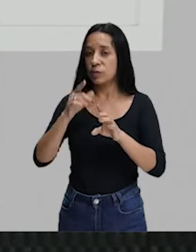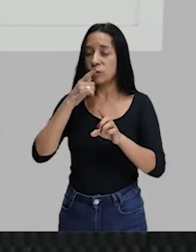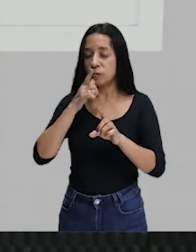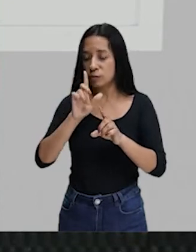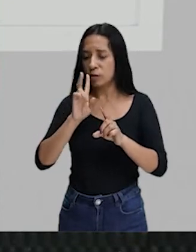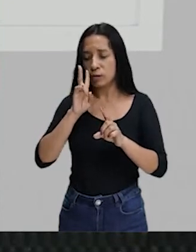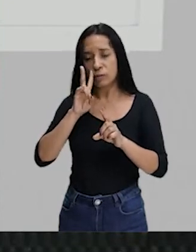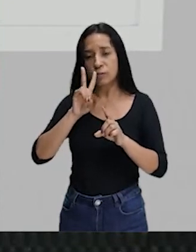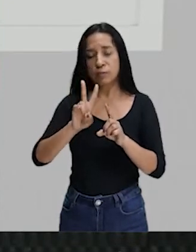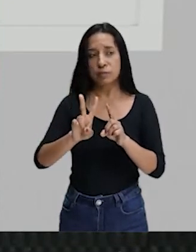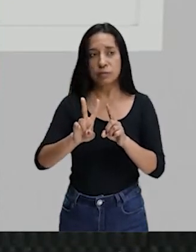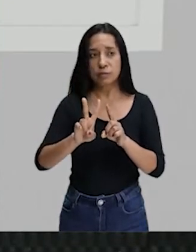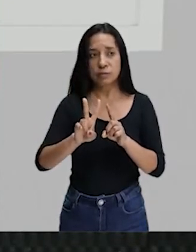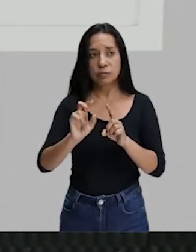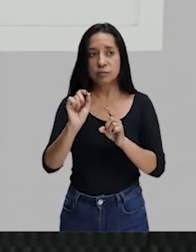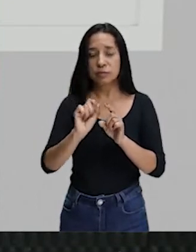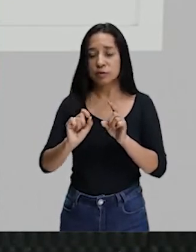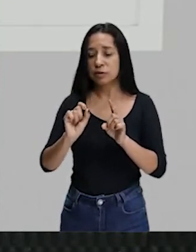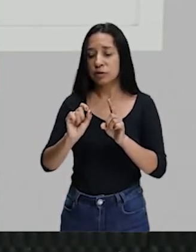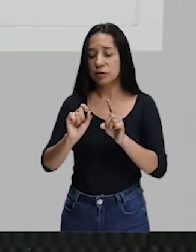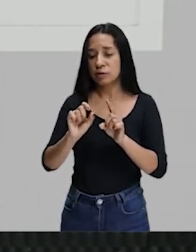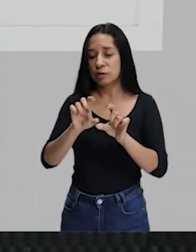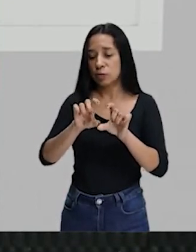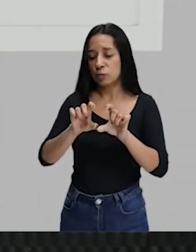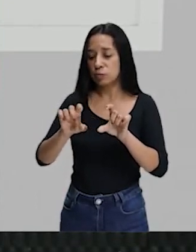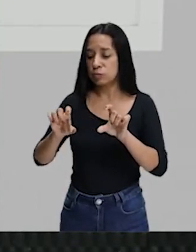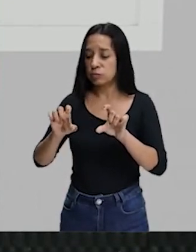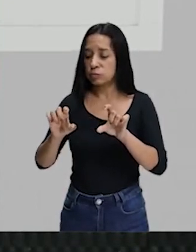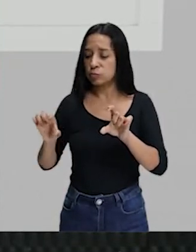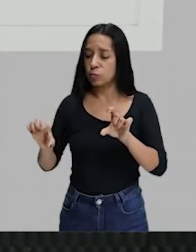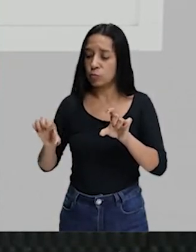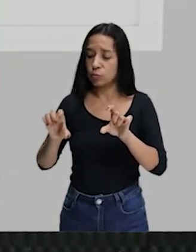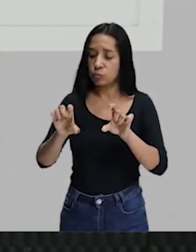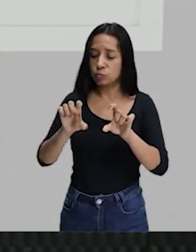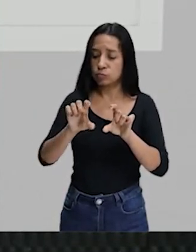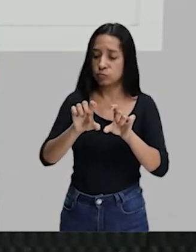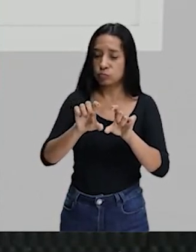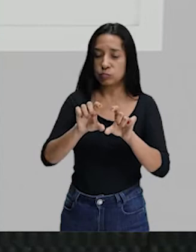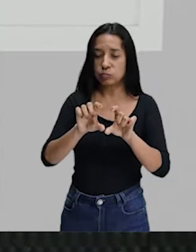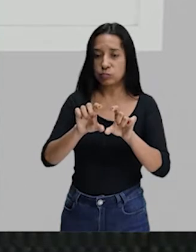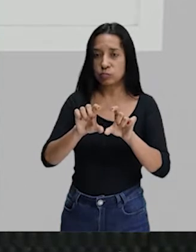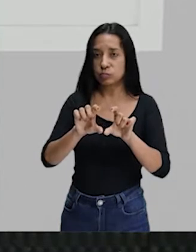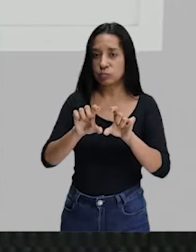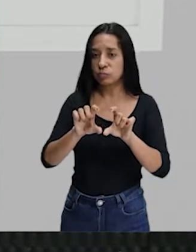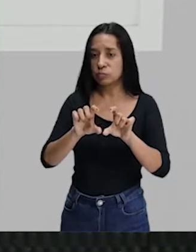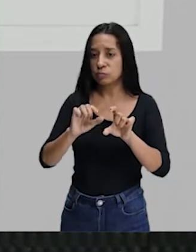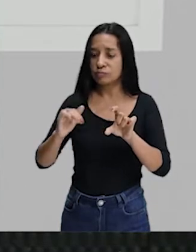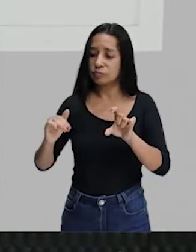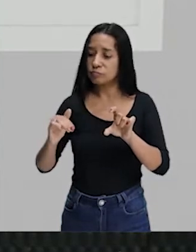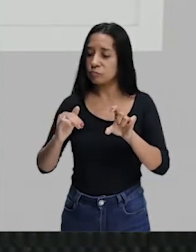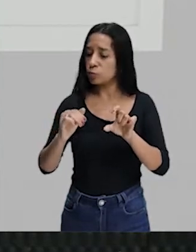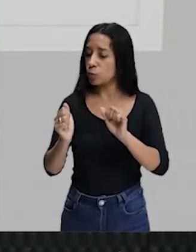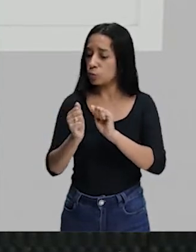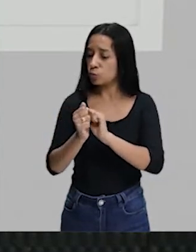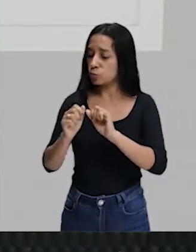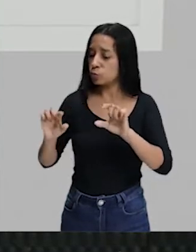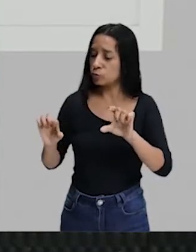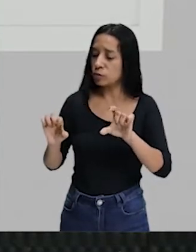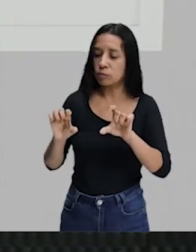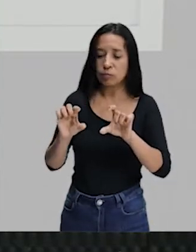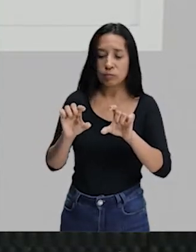perceber que no corpo desse condutor ele não vai acompanhando na